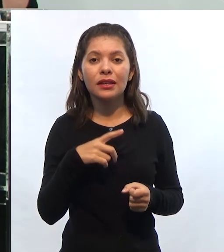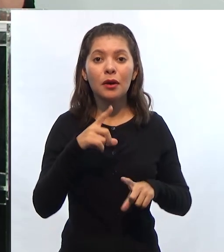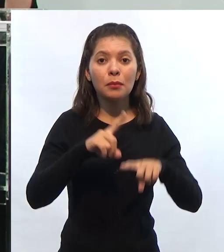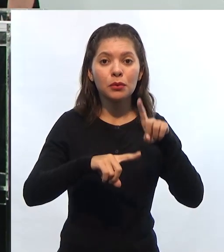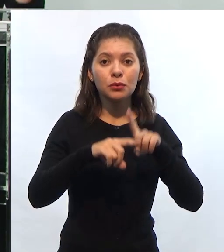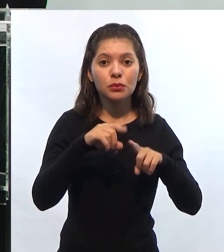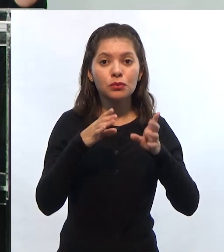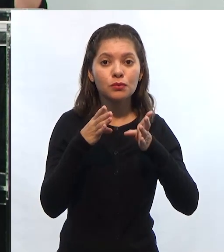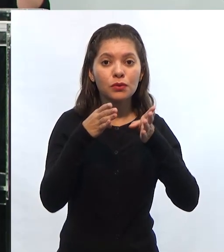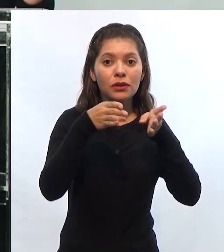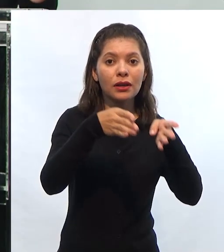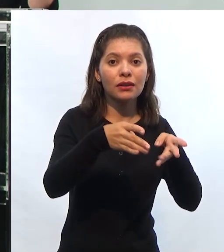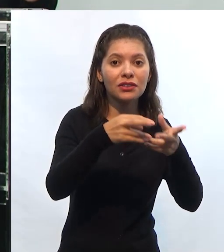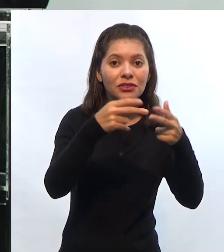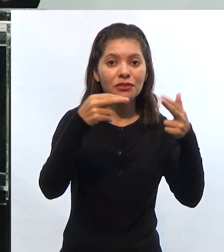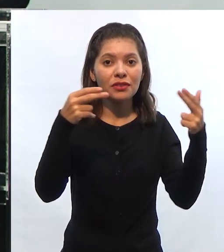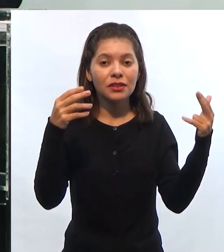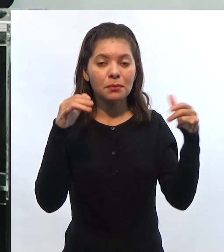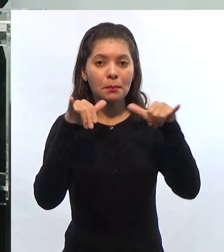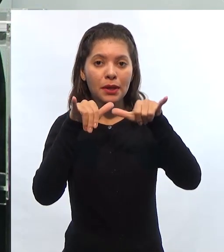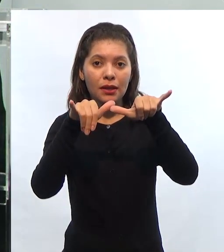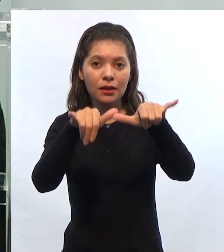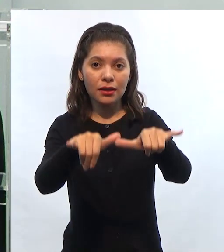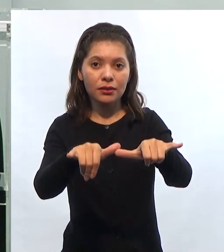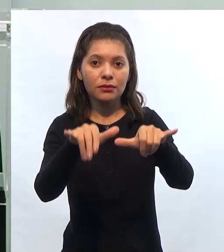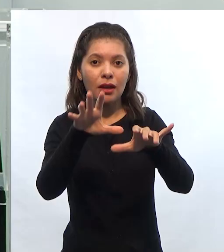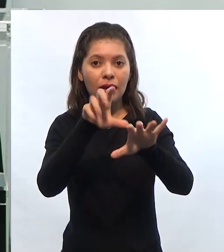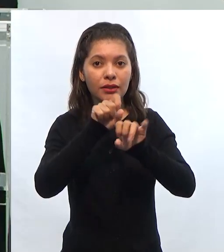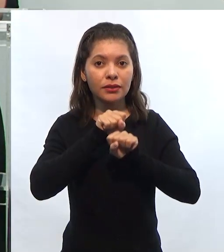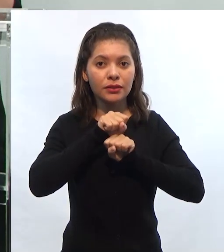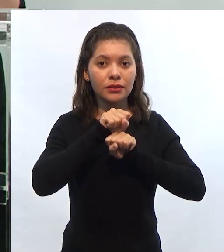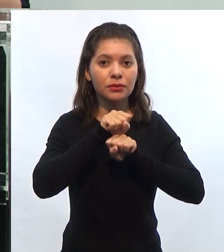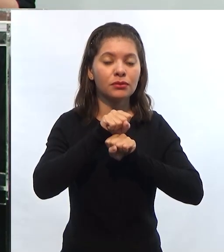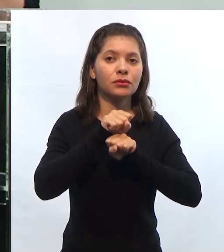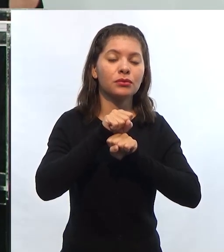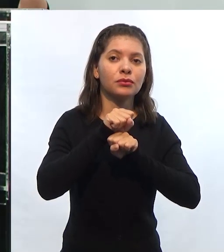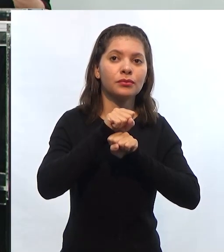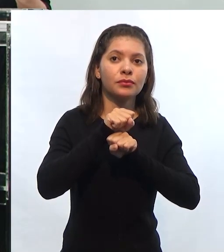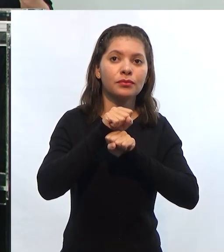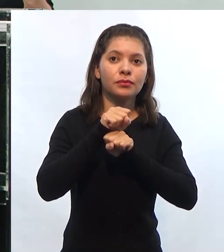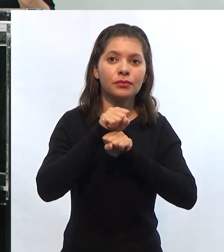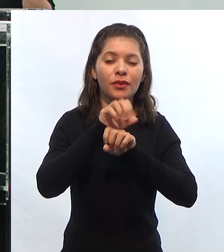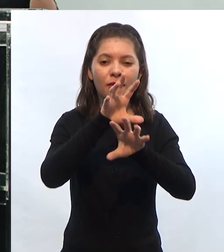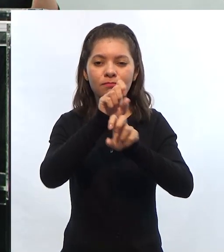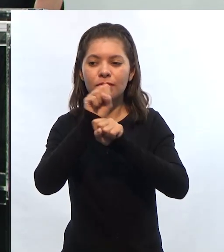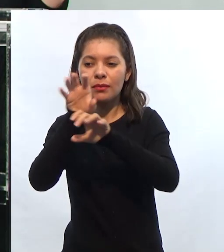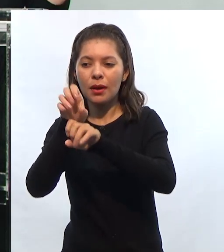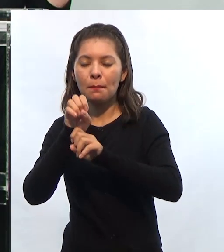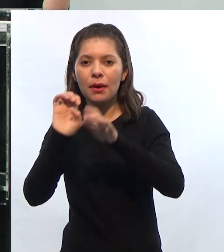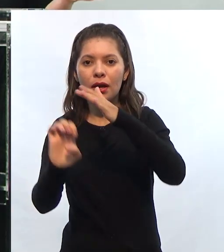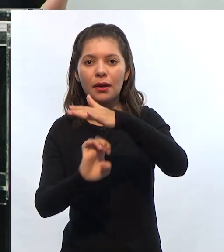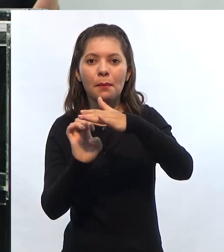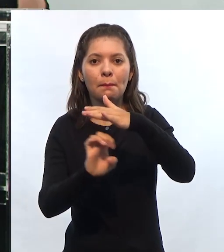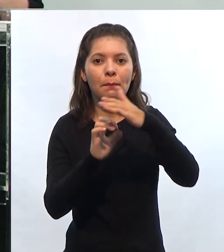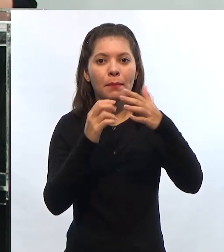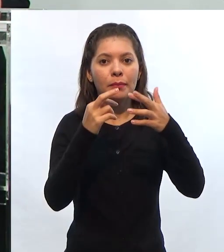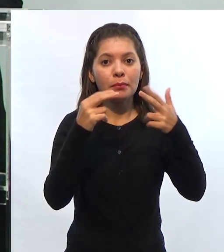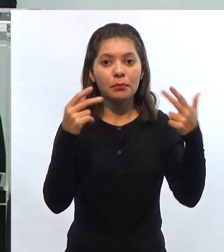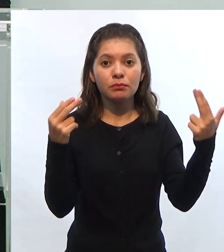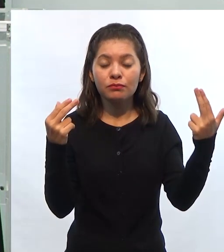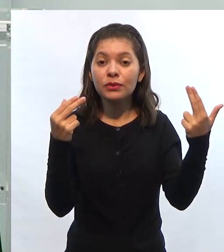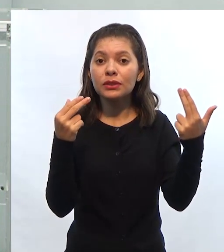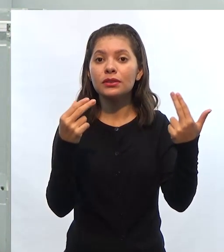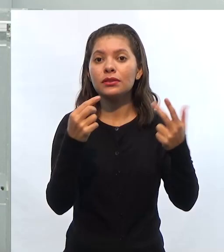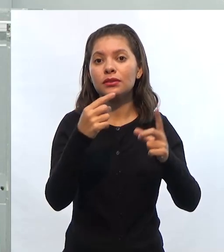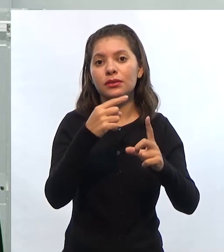que ela já tem produtos focados em vários mercados diferentes. Ela vem adquirindo outras empresas justamente para ter vários produtos